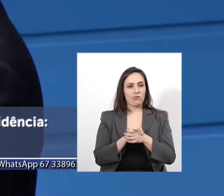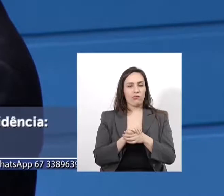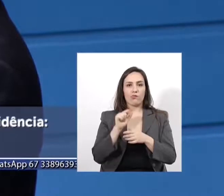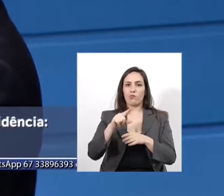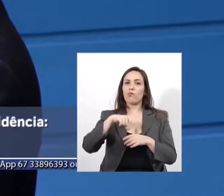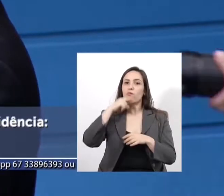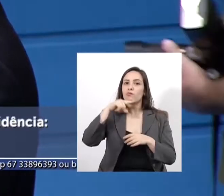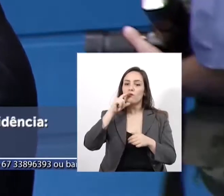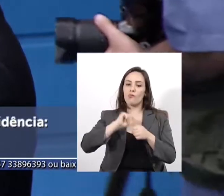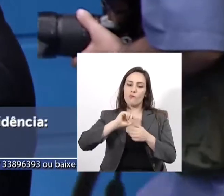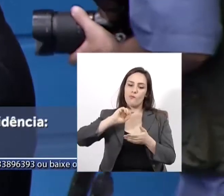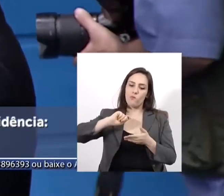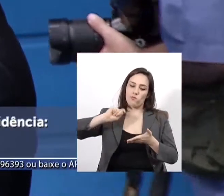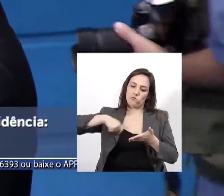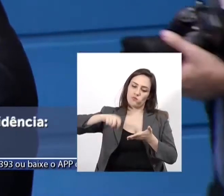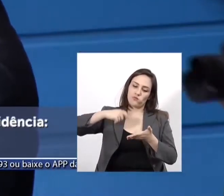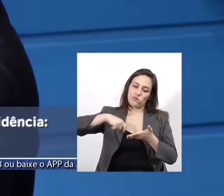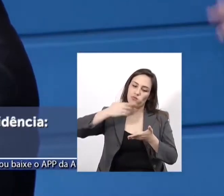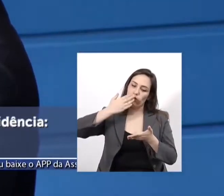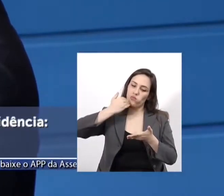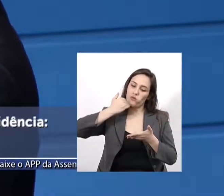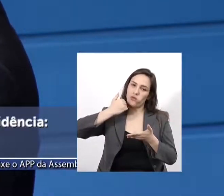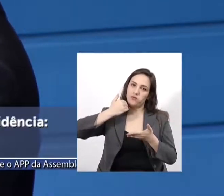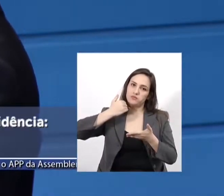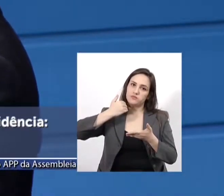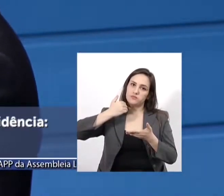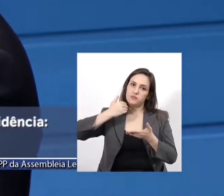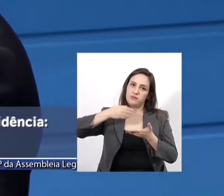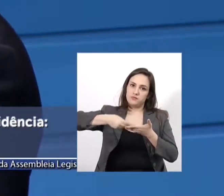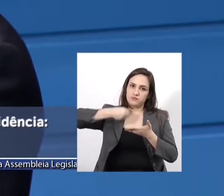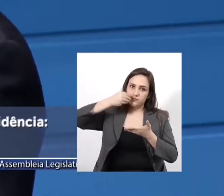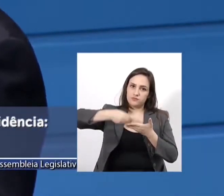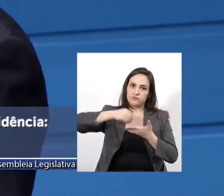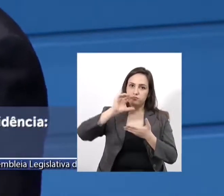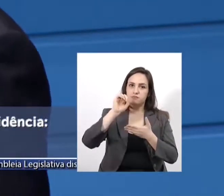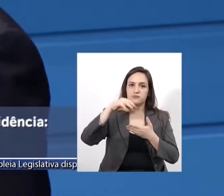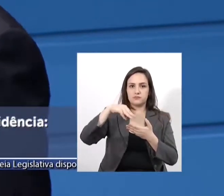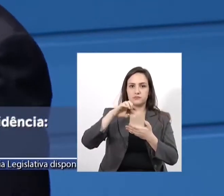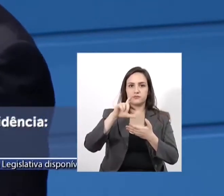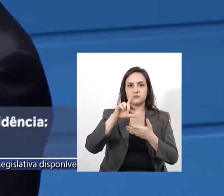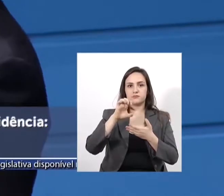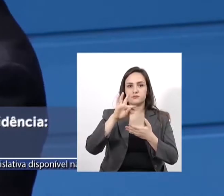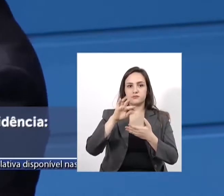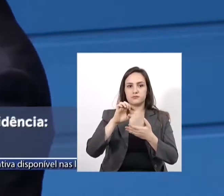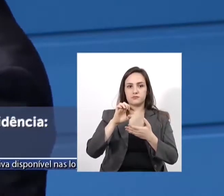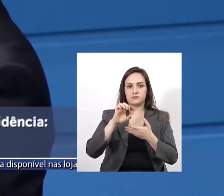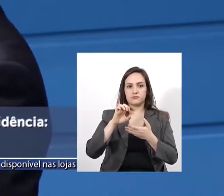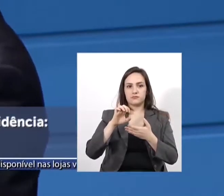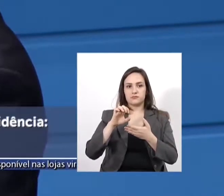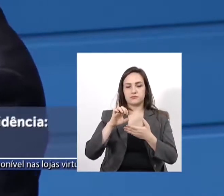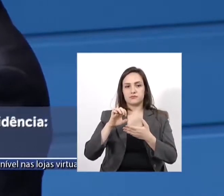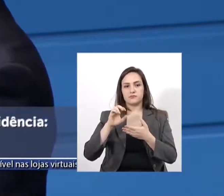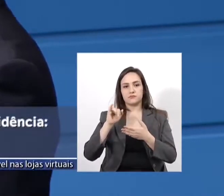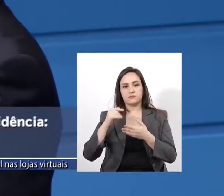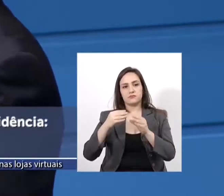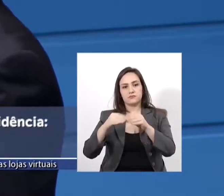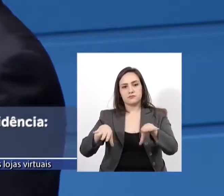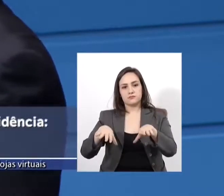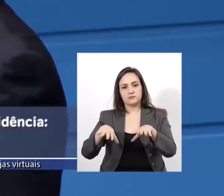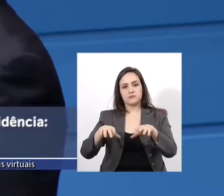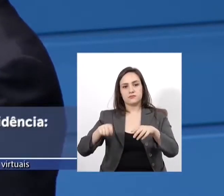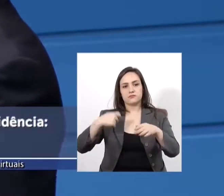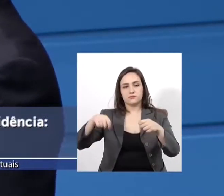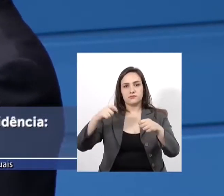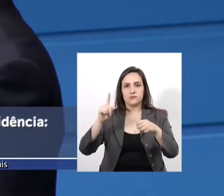ovos. Nós temos 50 milhões de pessoas abaixo da linha da pobreza. Nós